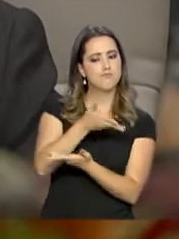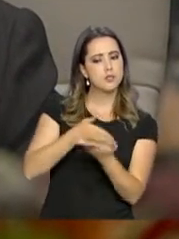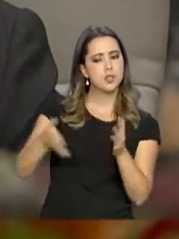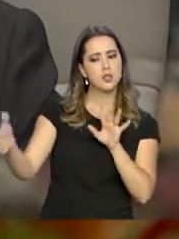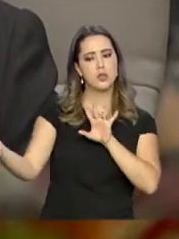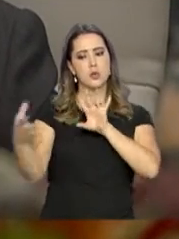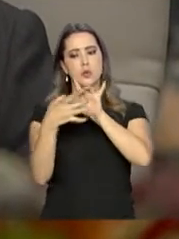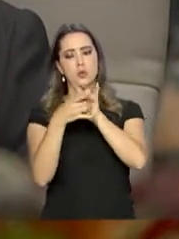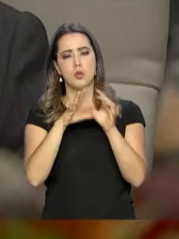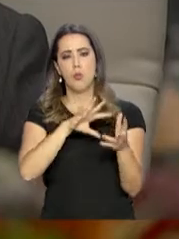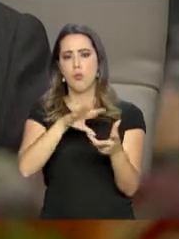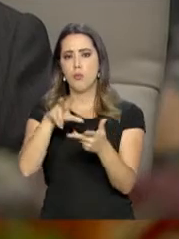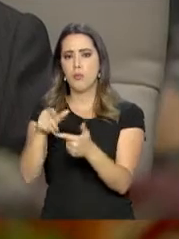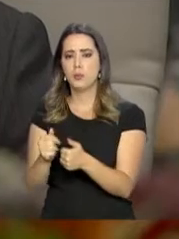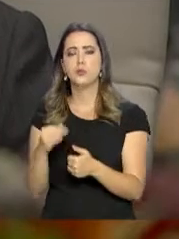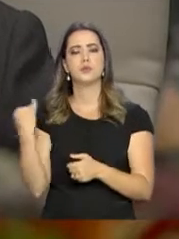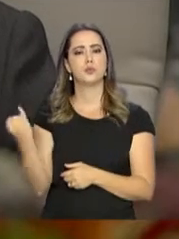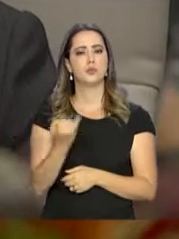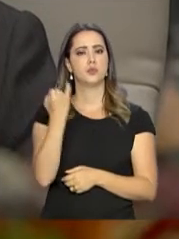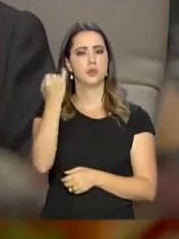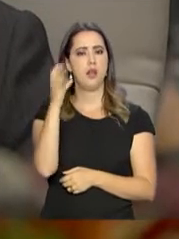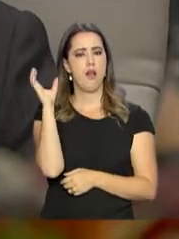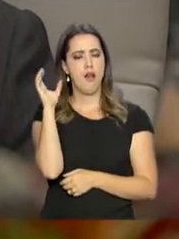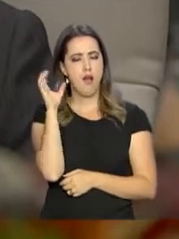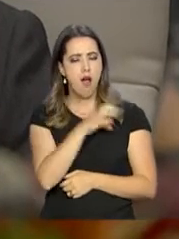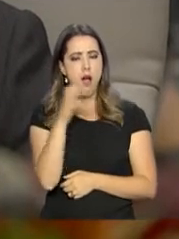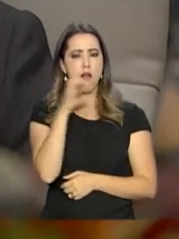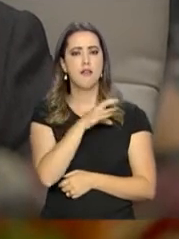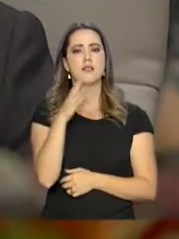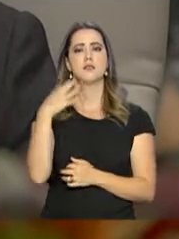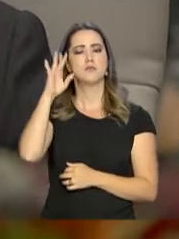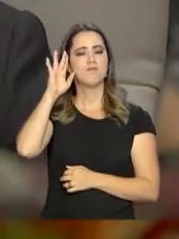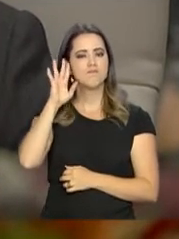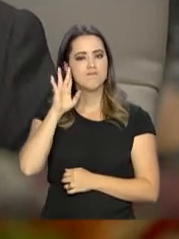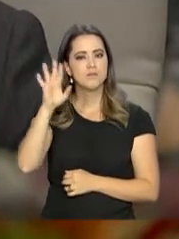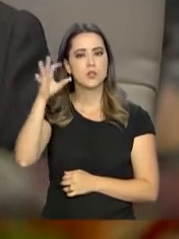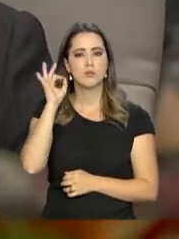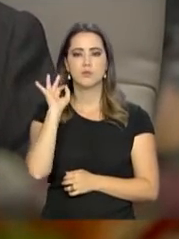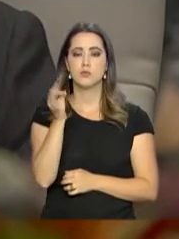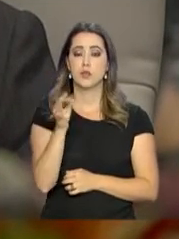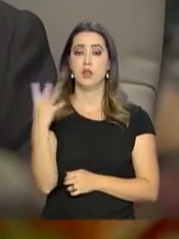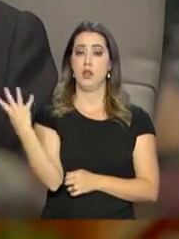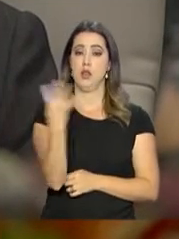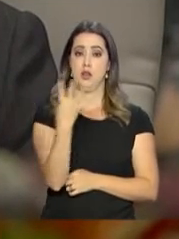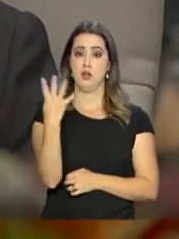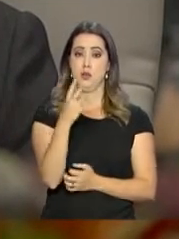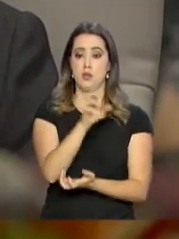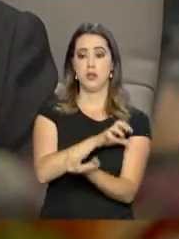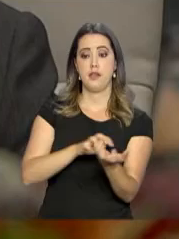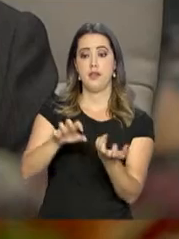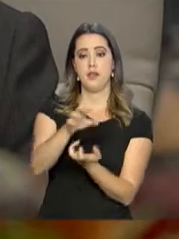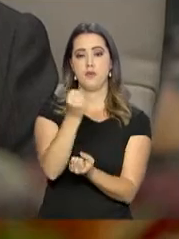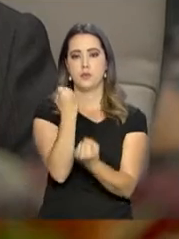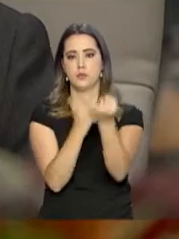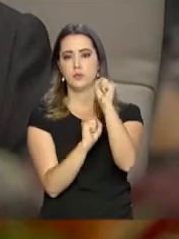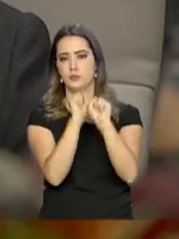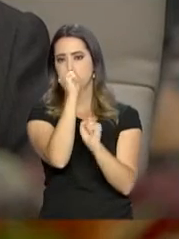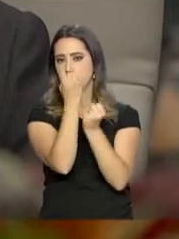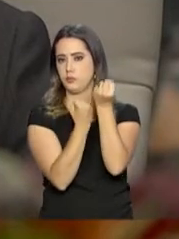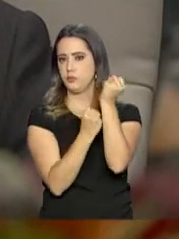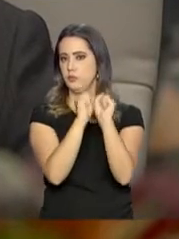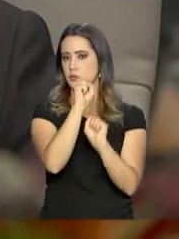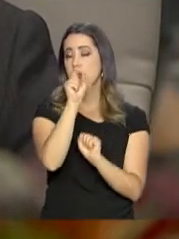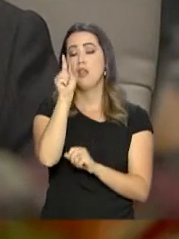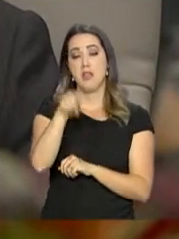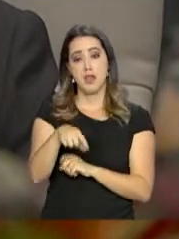articulá-los de forma pertinente, ágil e criativa. Com a quarta revolução industrial, é